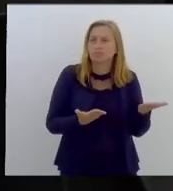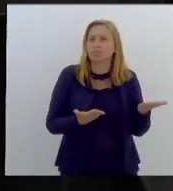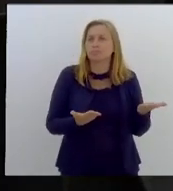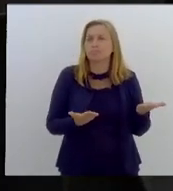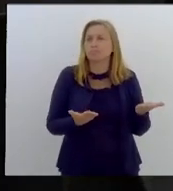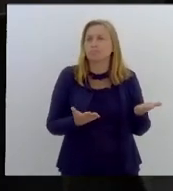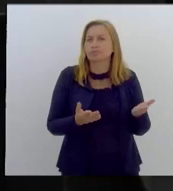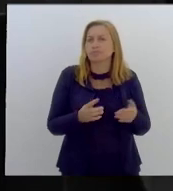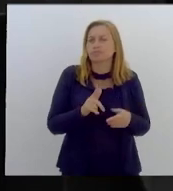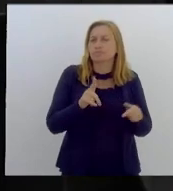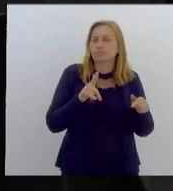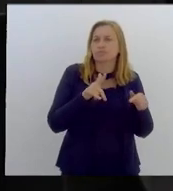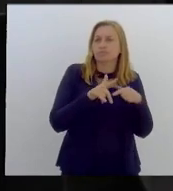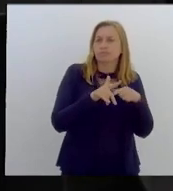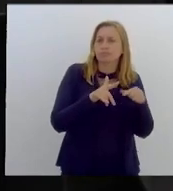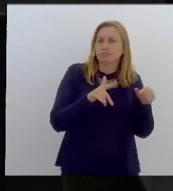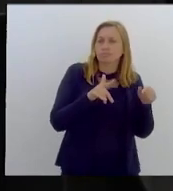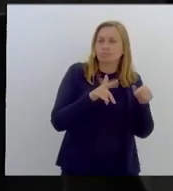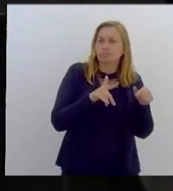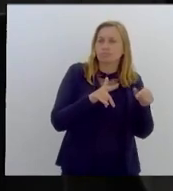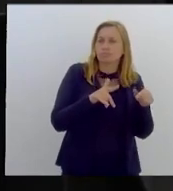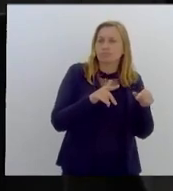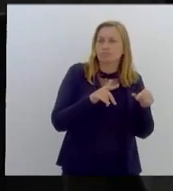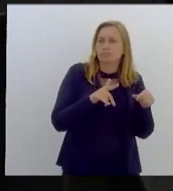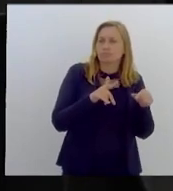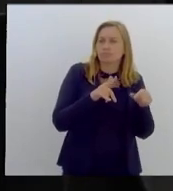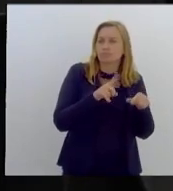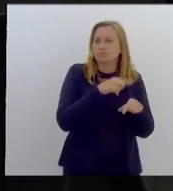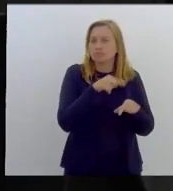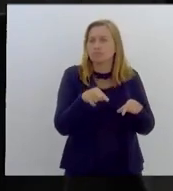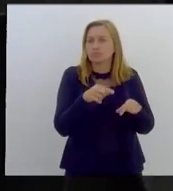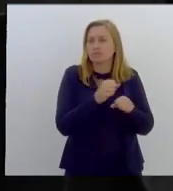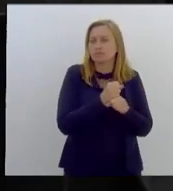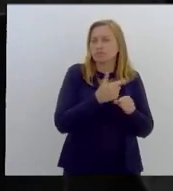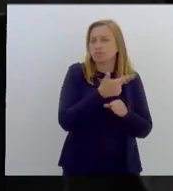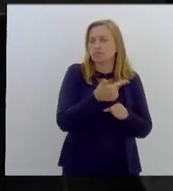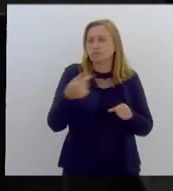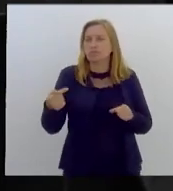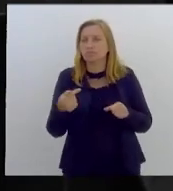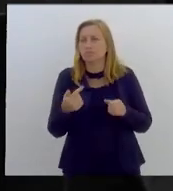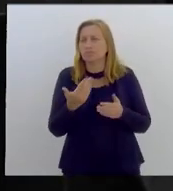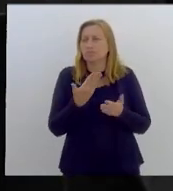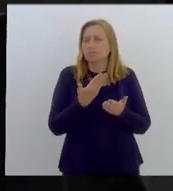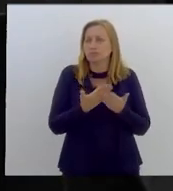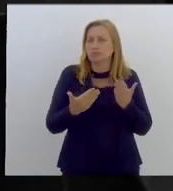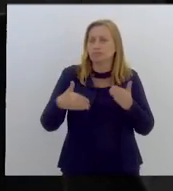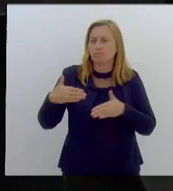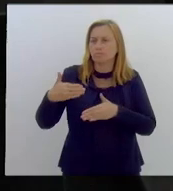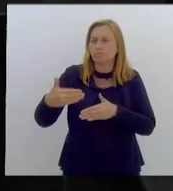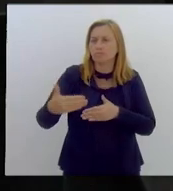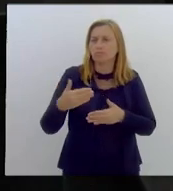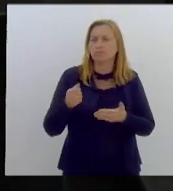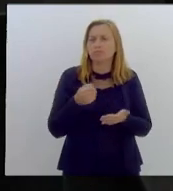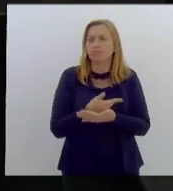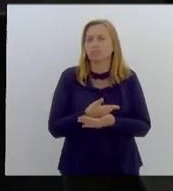um corte no ano 2017, para que ao longo dos anos as perdas fossem sendo